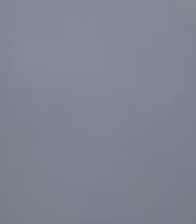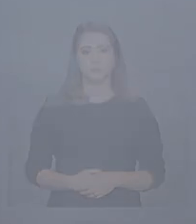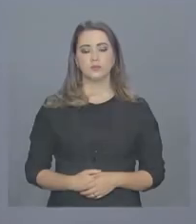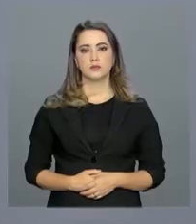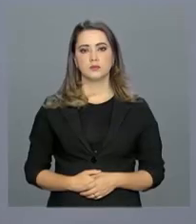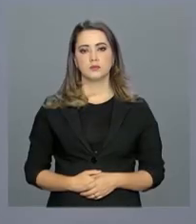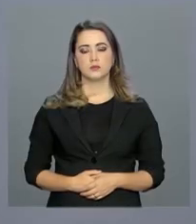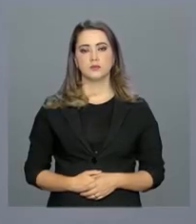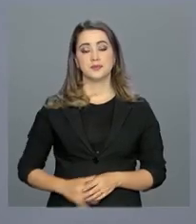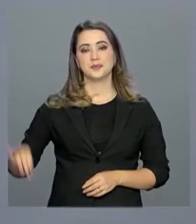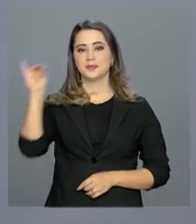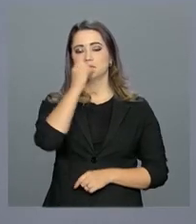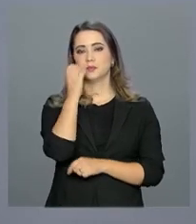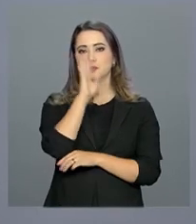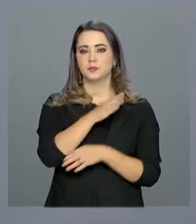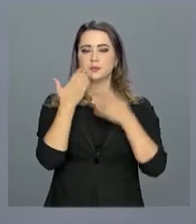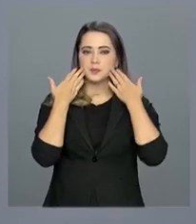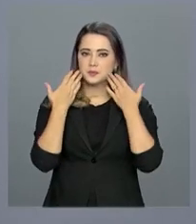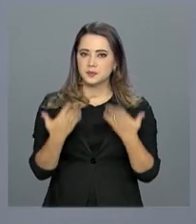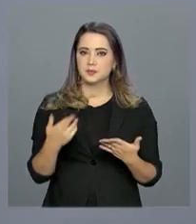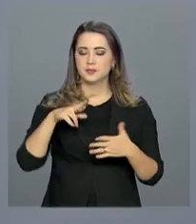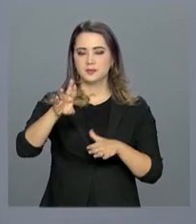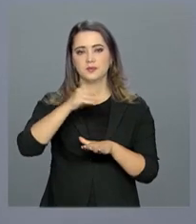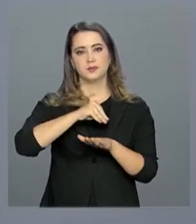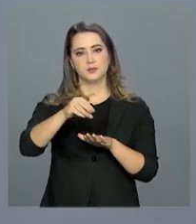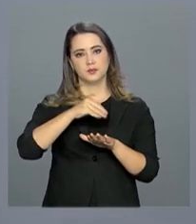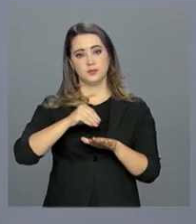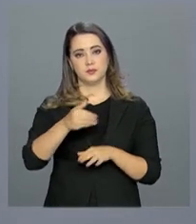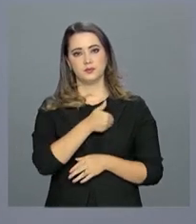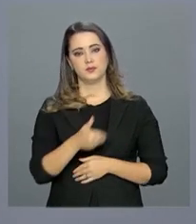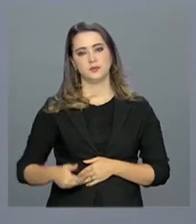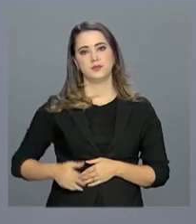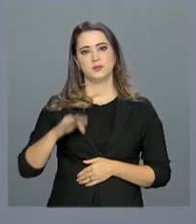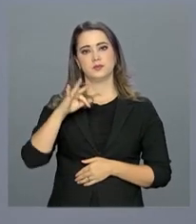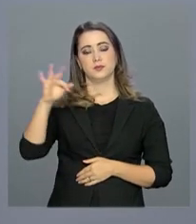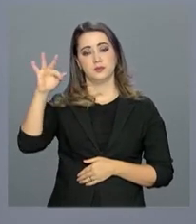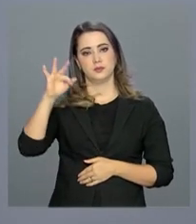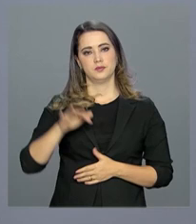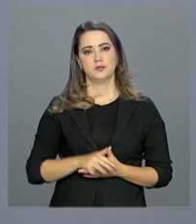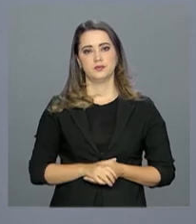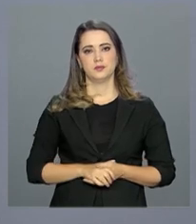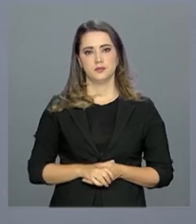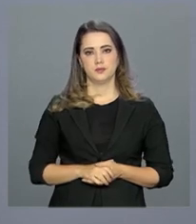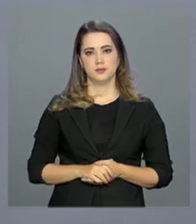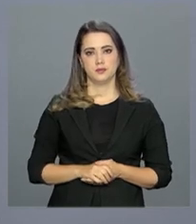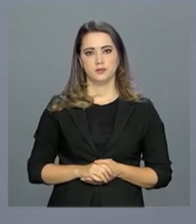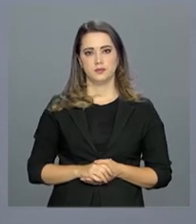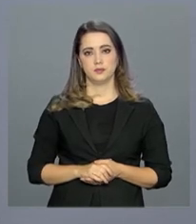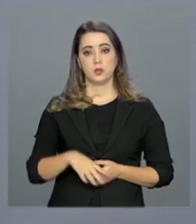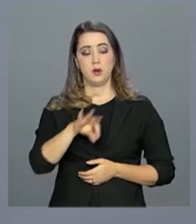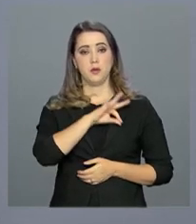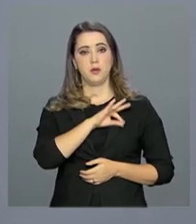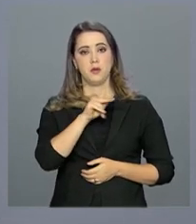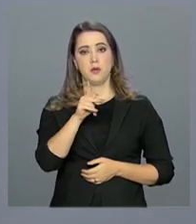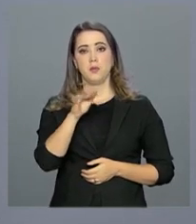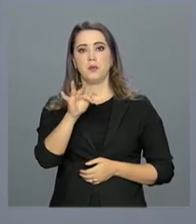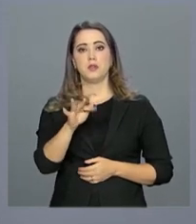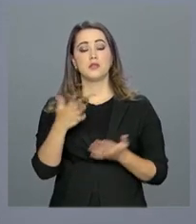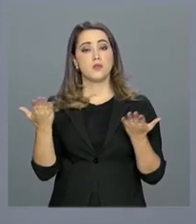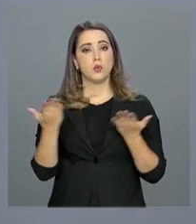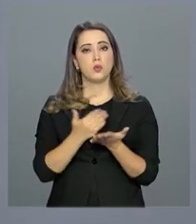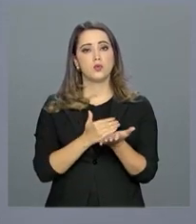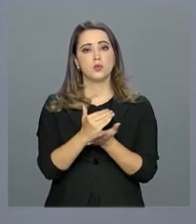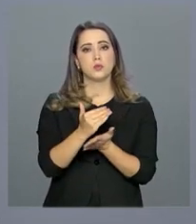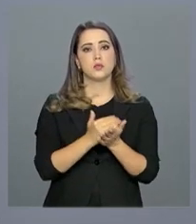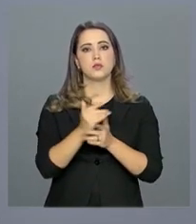olá boa tarde estamos de volta com as notícias do governo federal aqui no repórter nbr a polícia federal deflagra